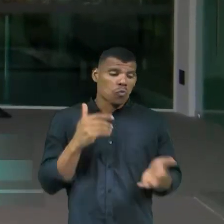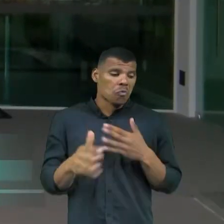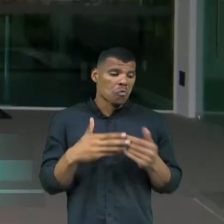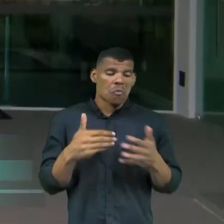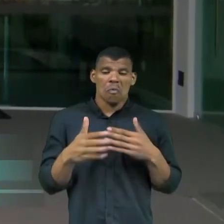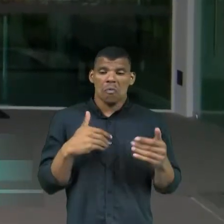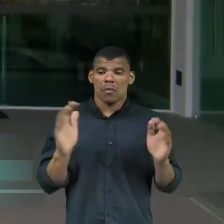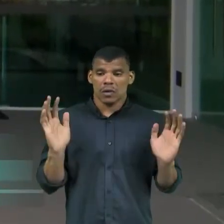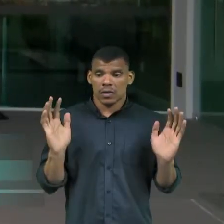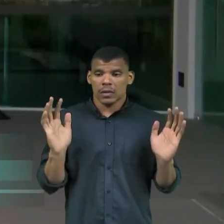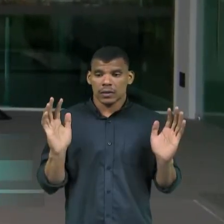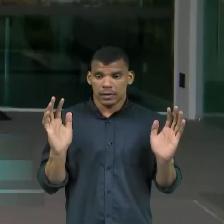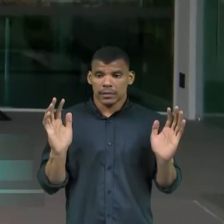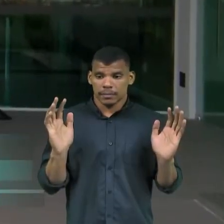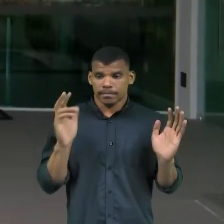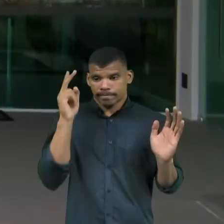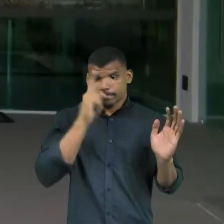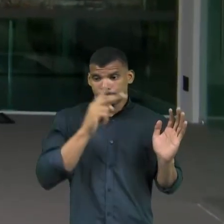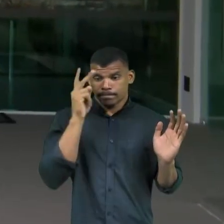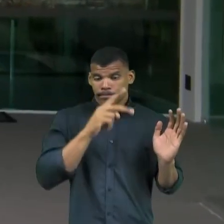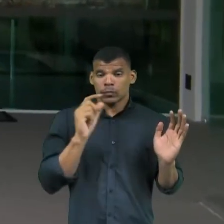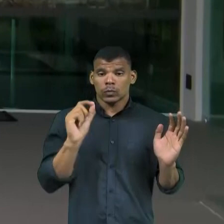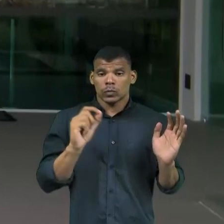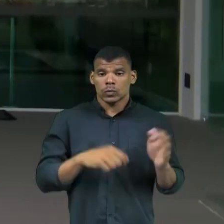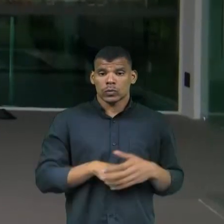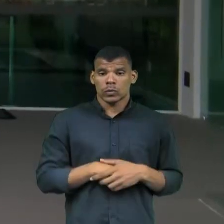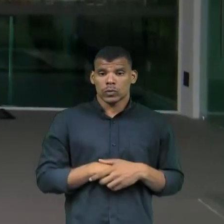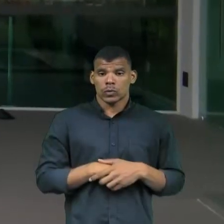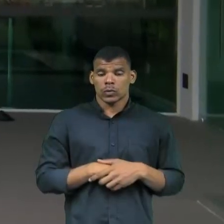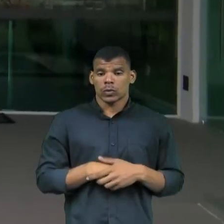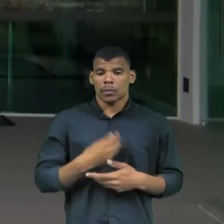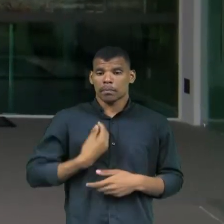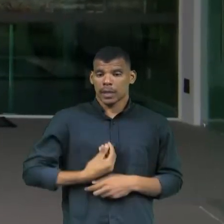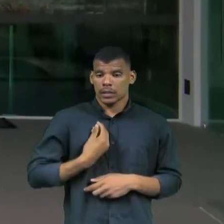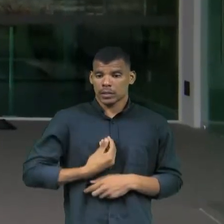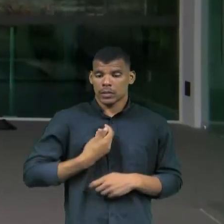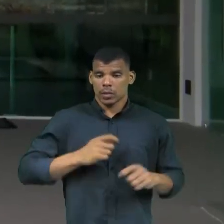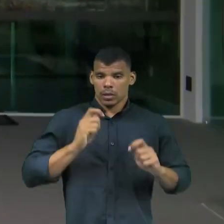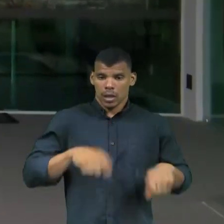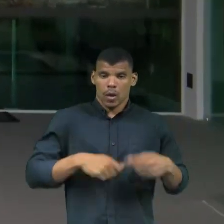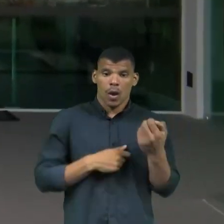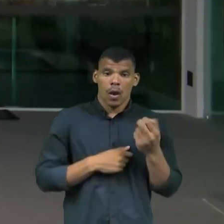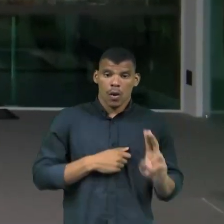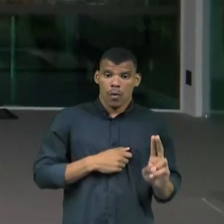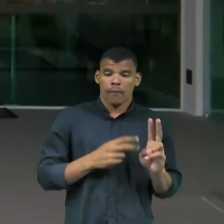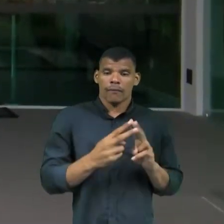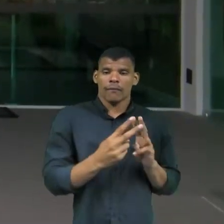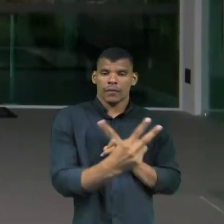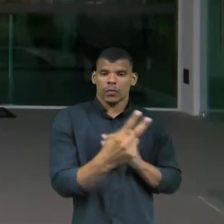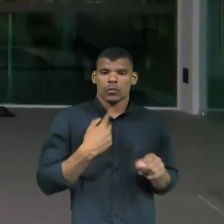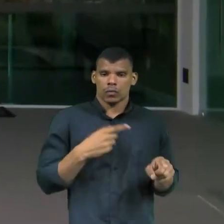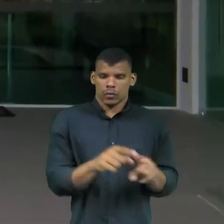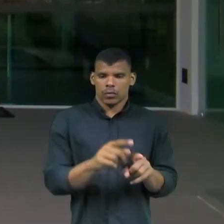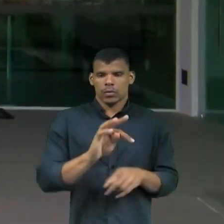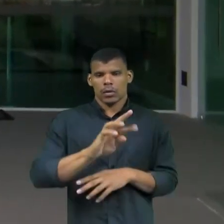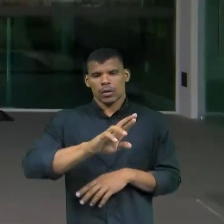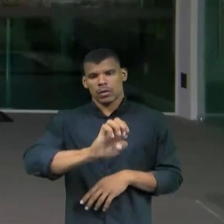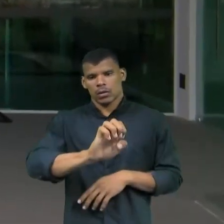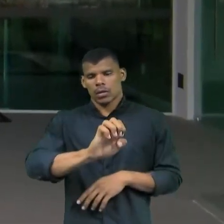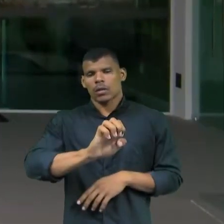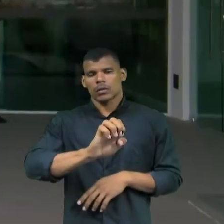atendimento. A gente lembra que o atendimento pode ser feito de maneira presencial ou ainda de maneira remota, por meio do site do TRE Ceará na